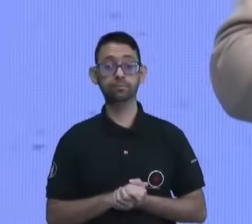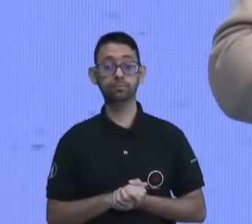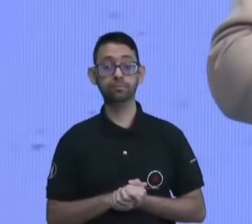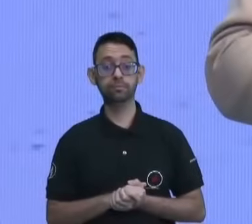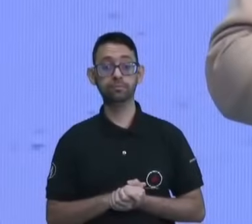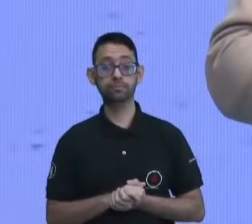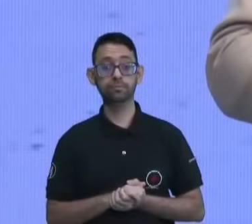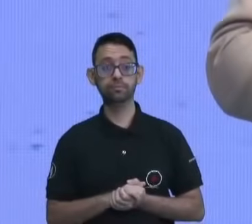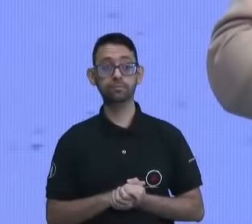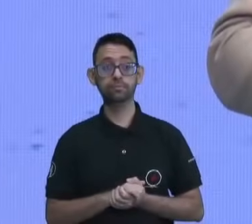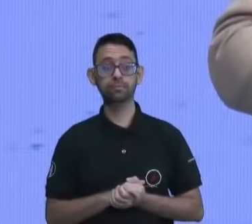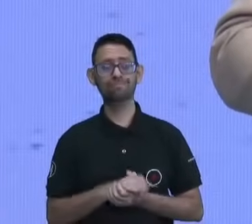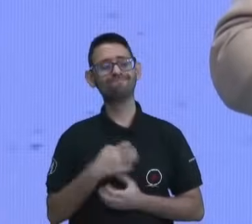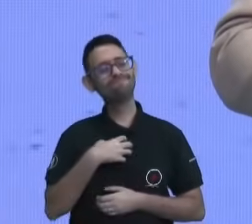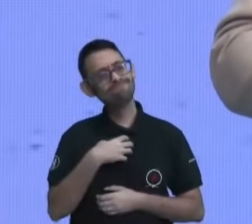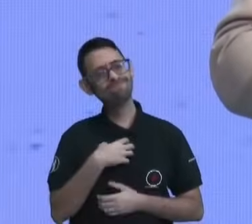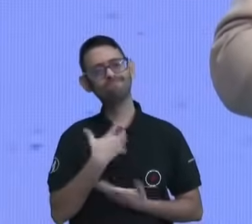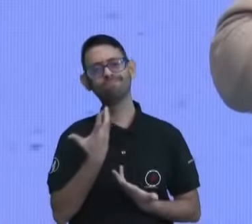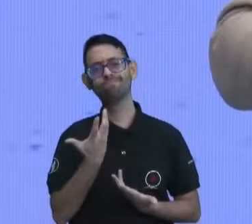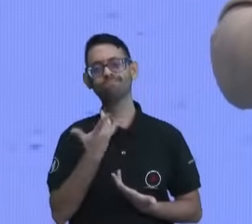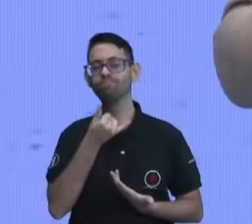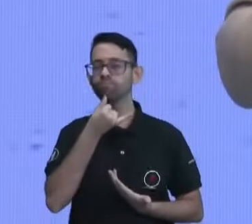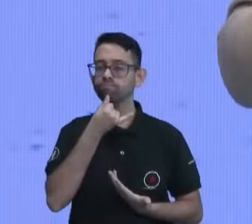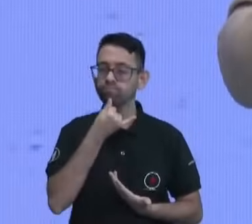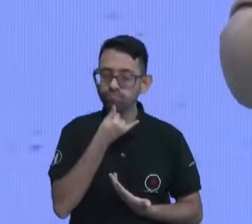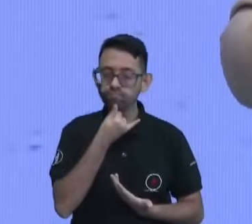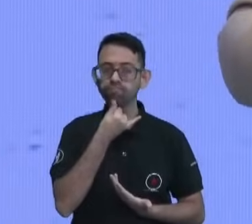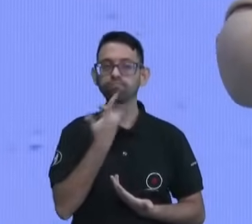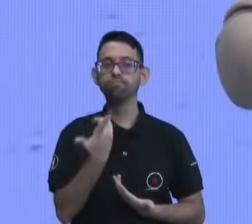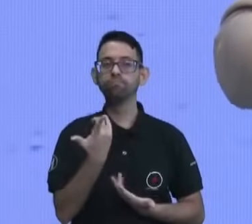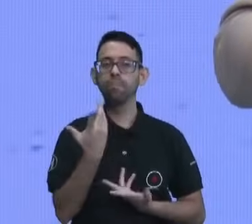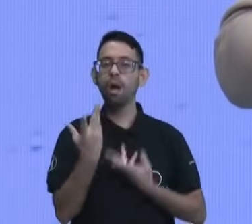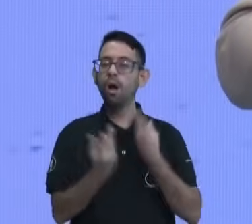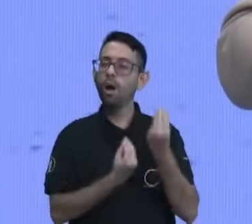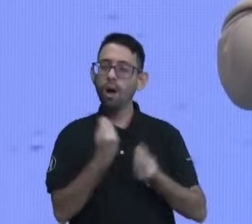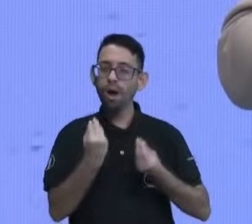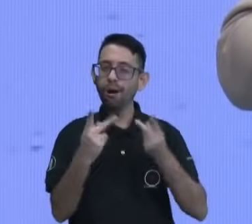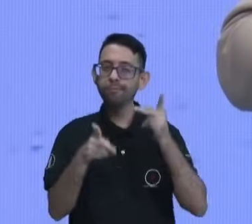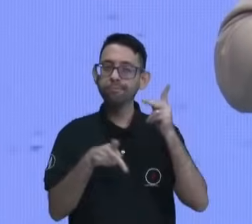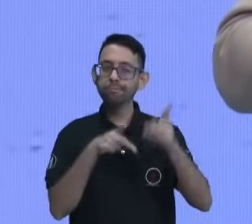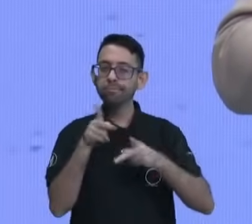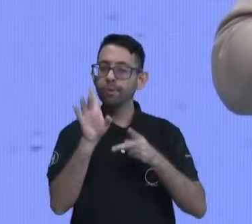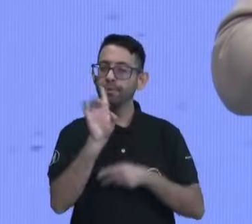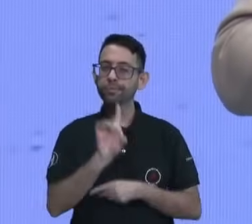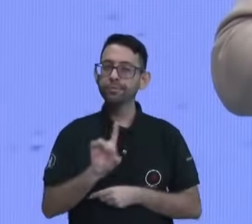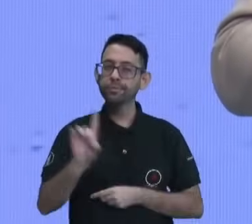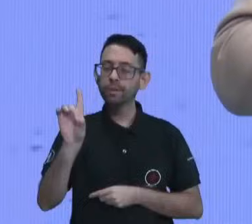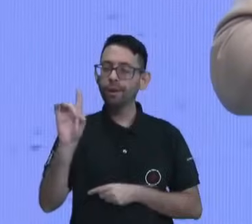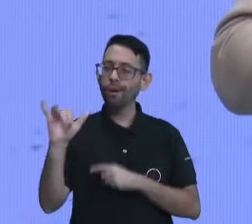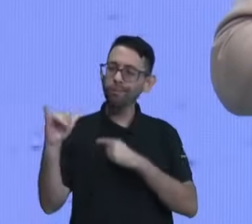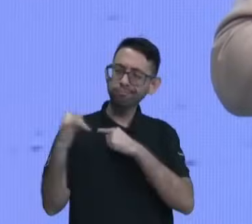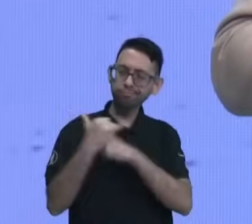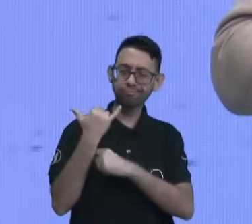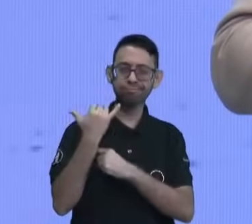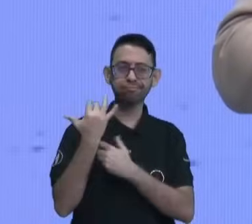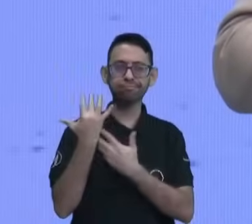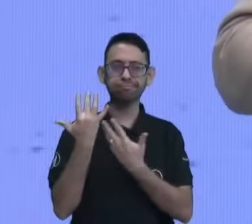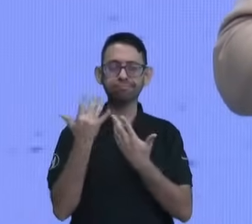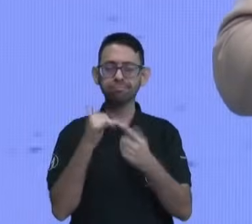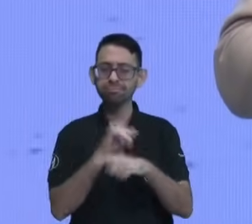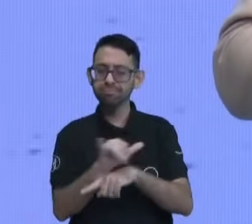fico triste como é que o povo de Deus está sendo levado por belos discursos